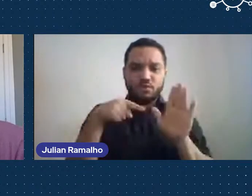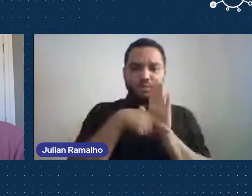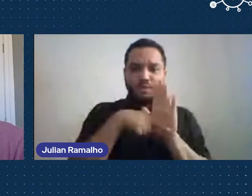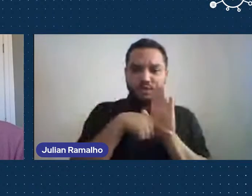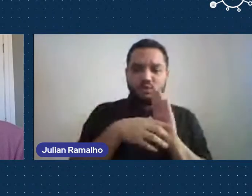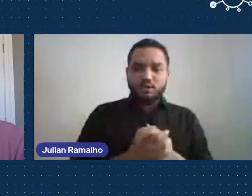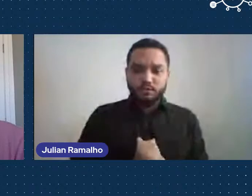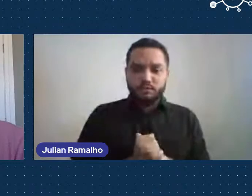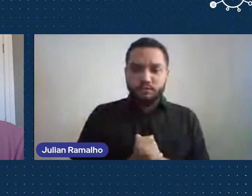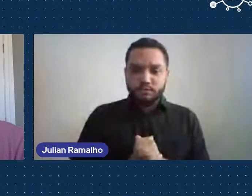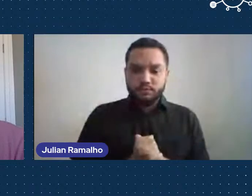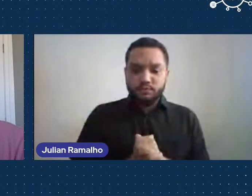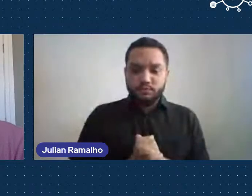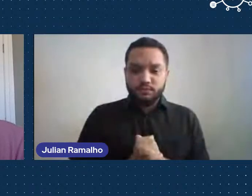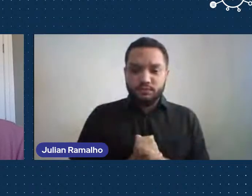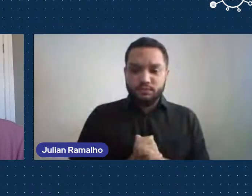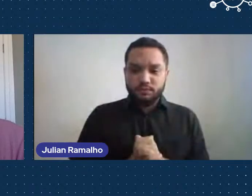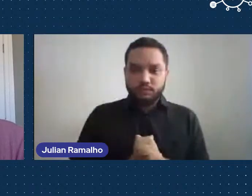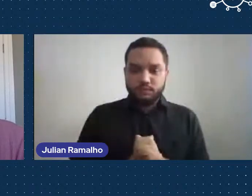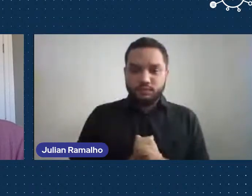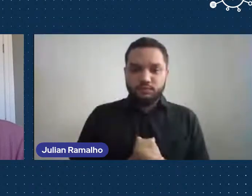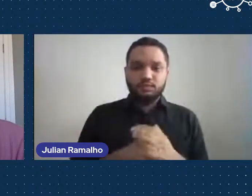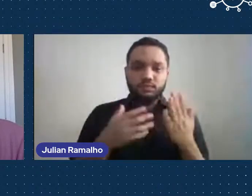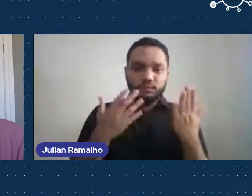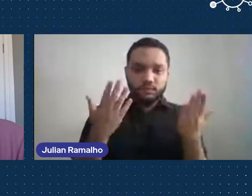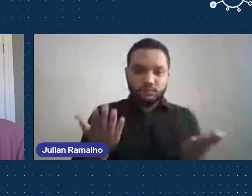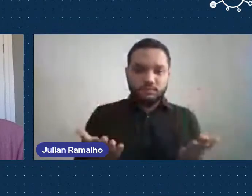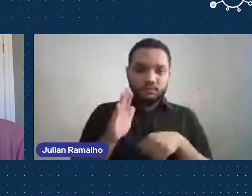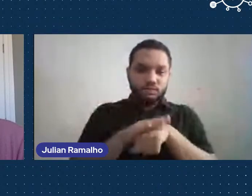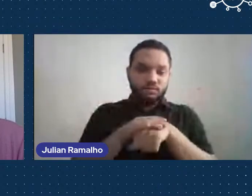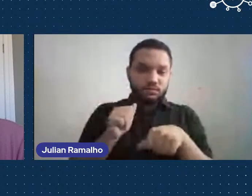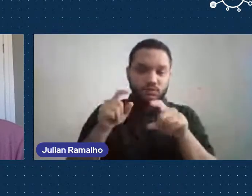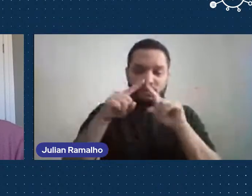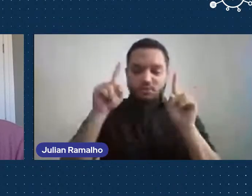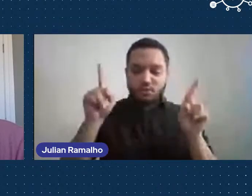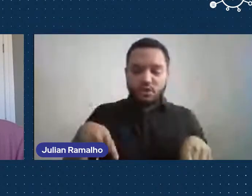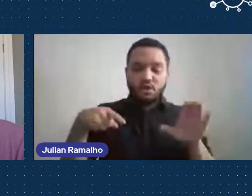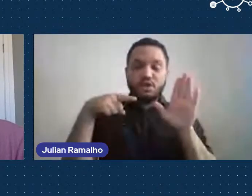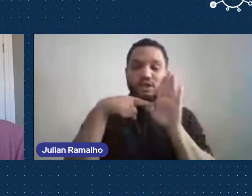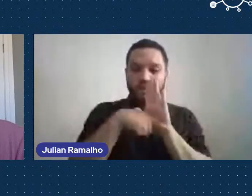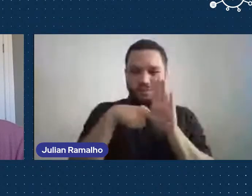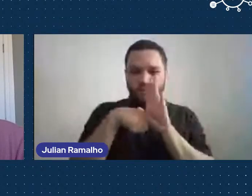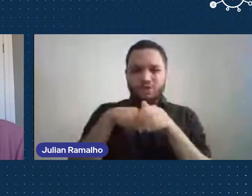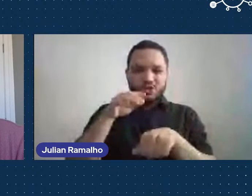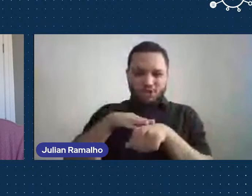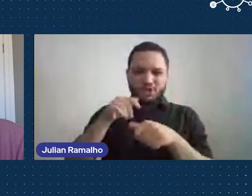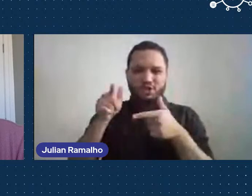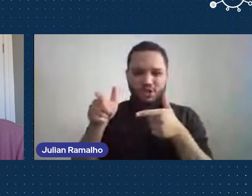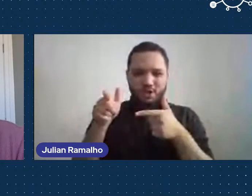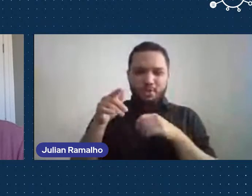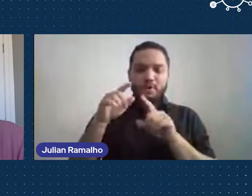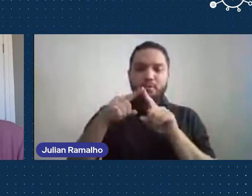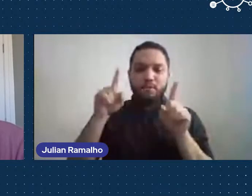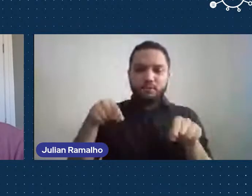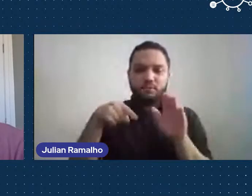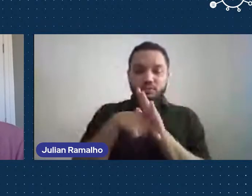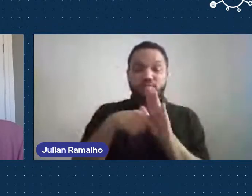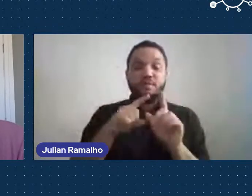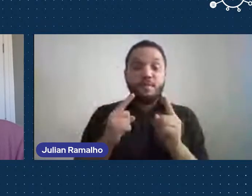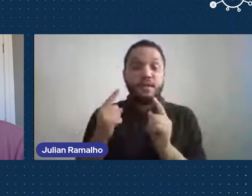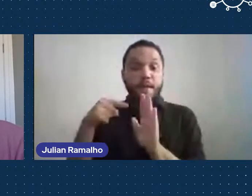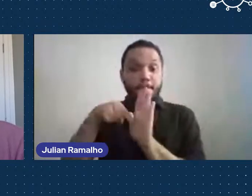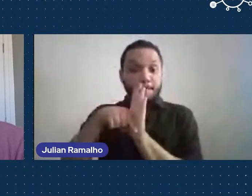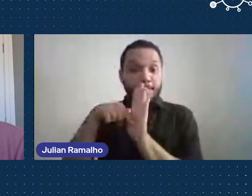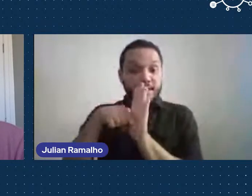Então, apesar da gente chamar projeto de pesquisa, né, ou seja, a pesquisa em si,